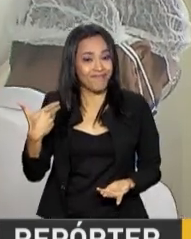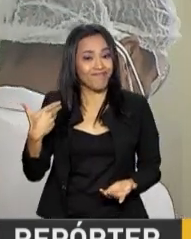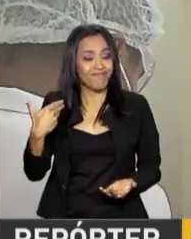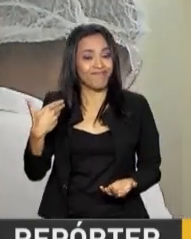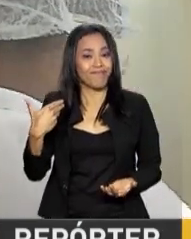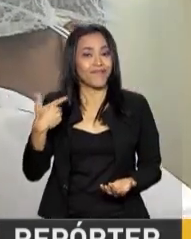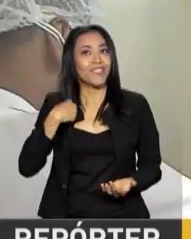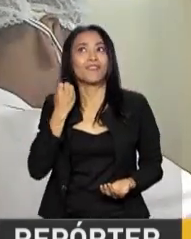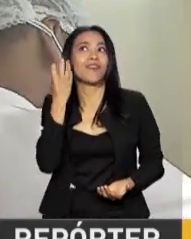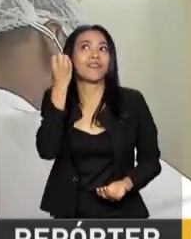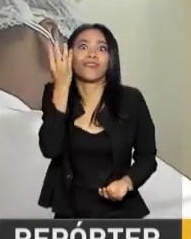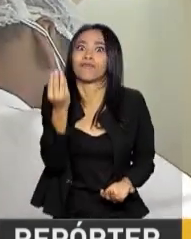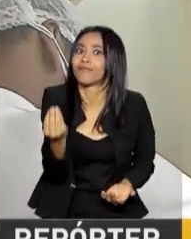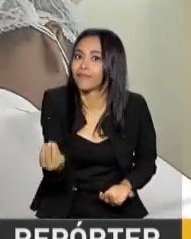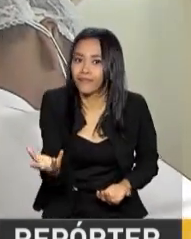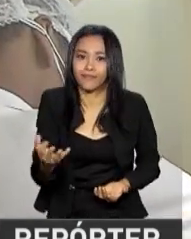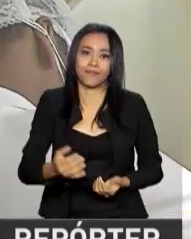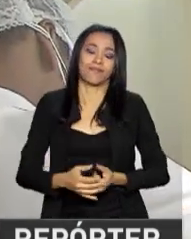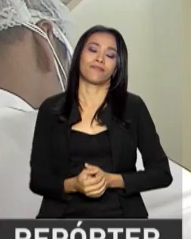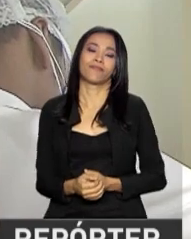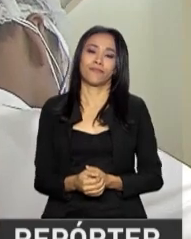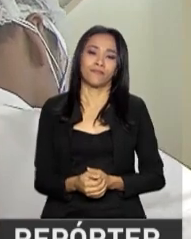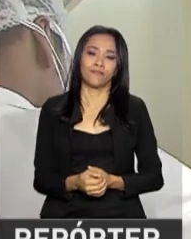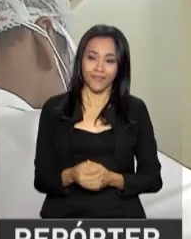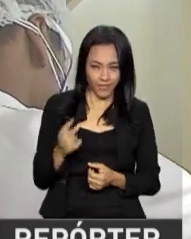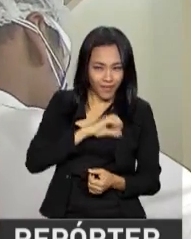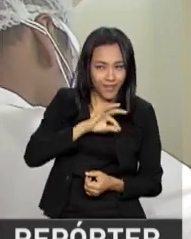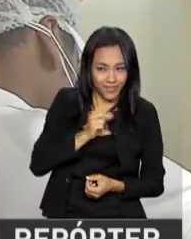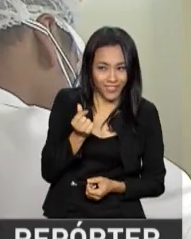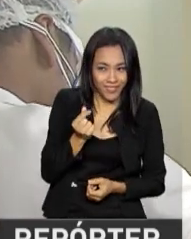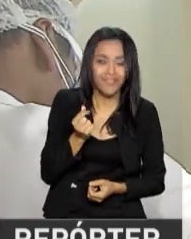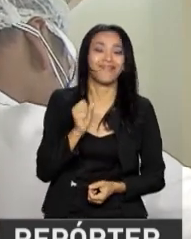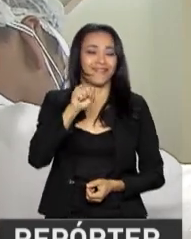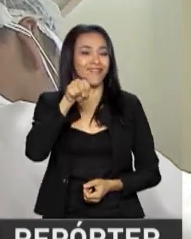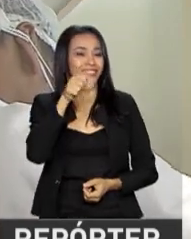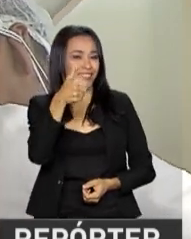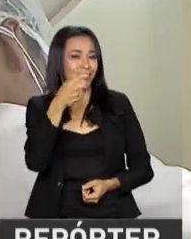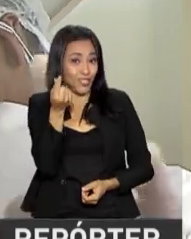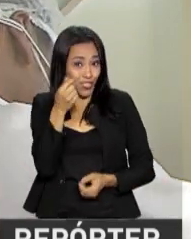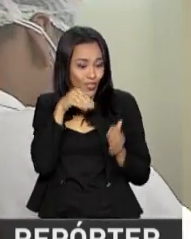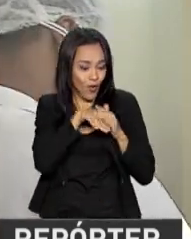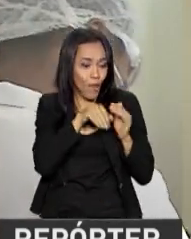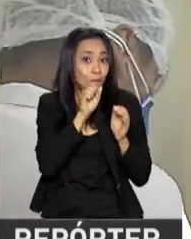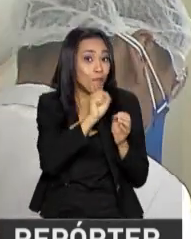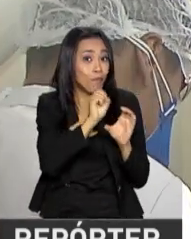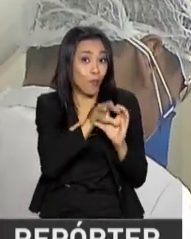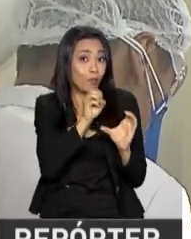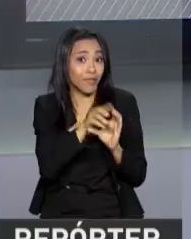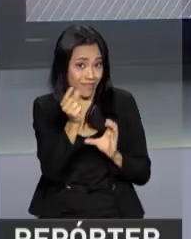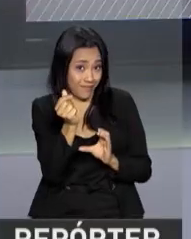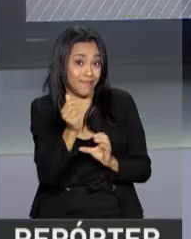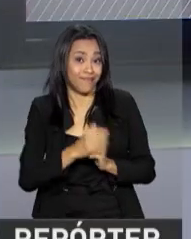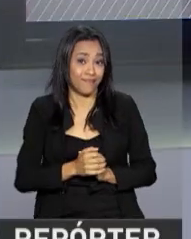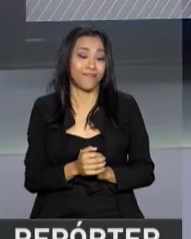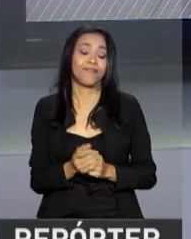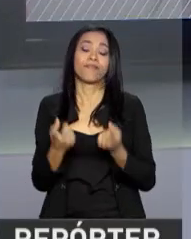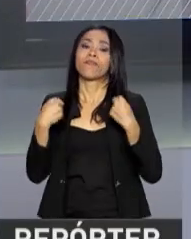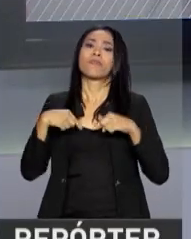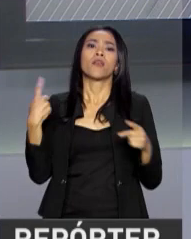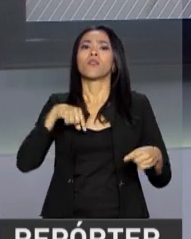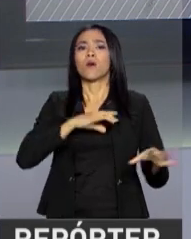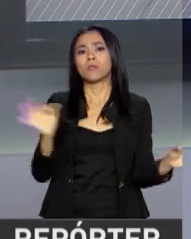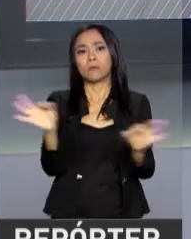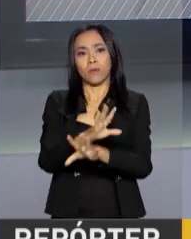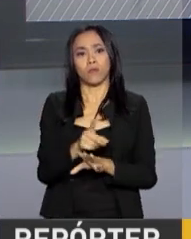viajar muito guardando dinheiro para ir do tomba na minha poupança nós